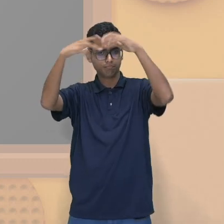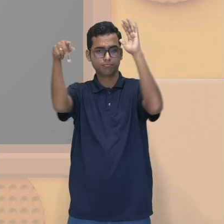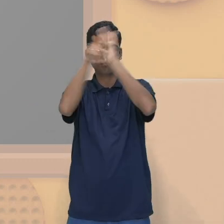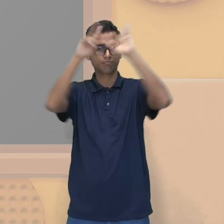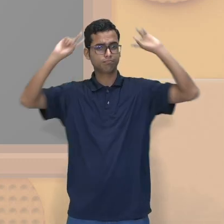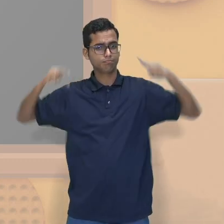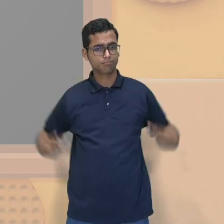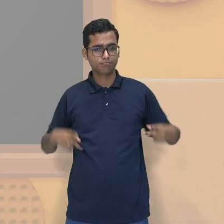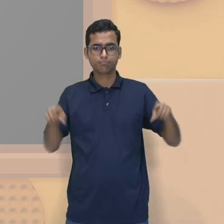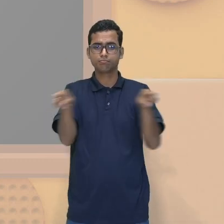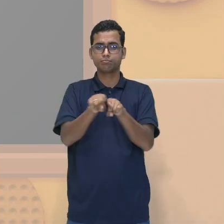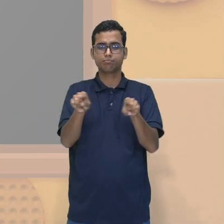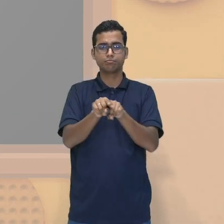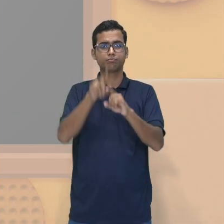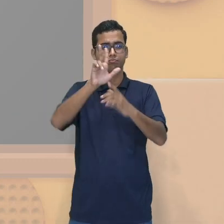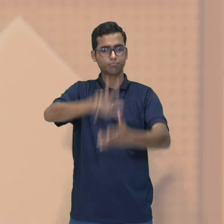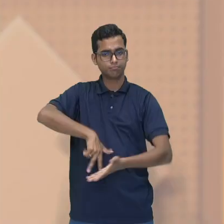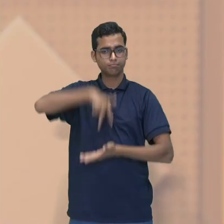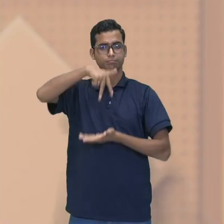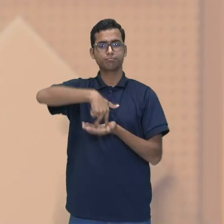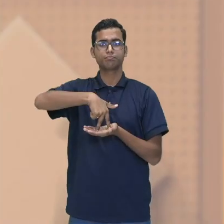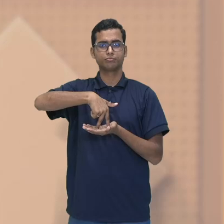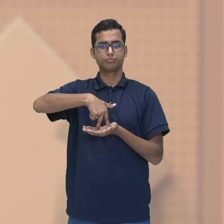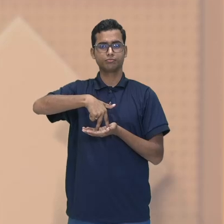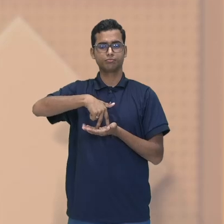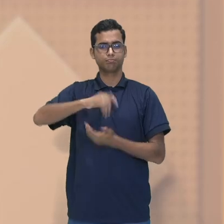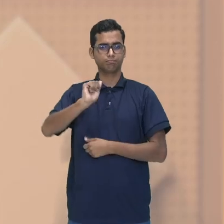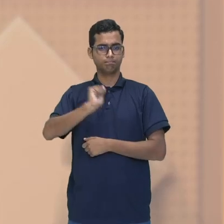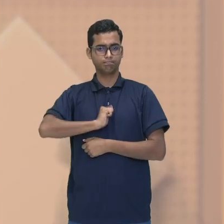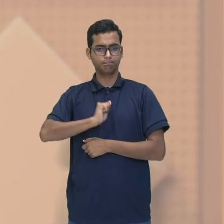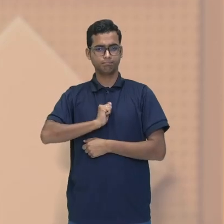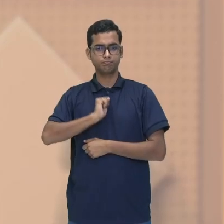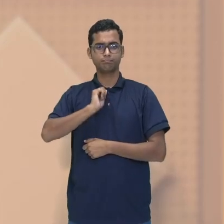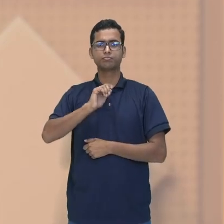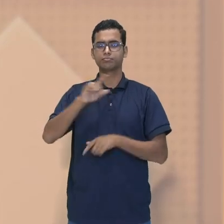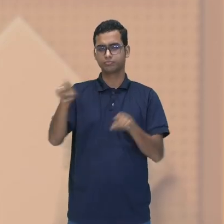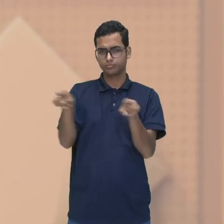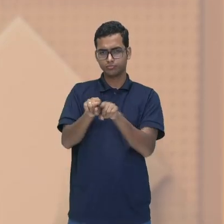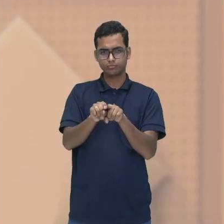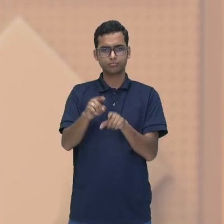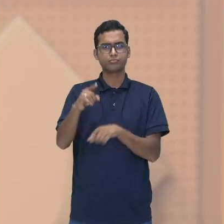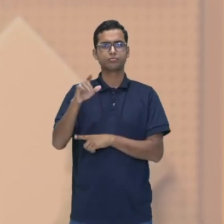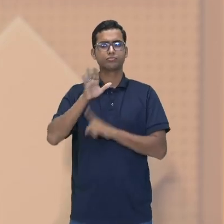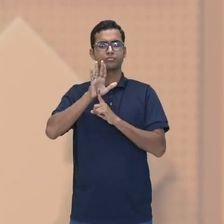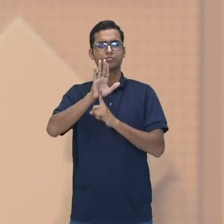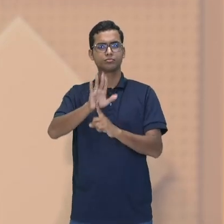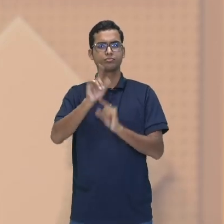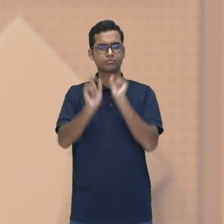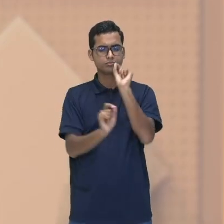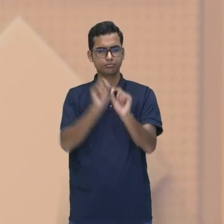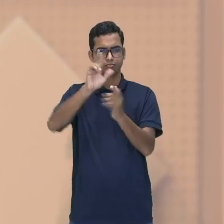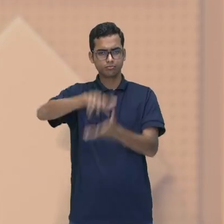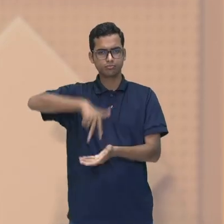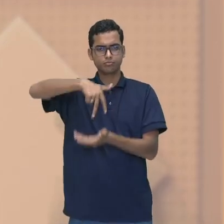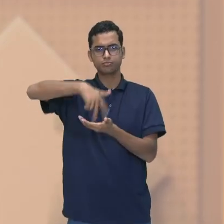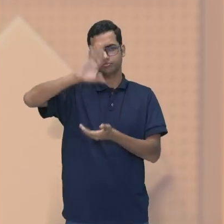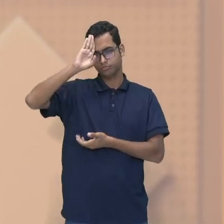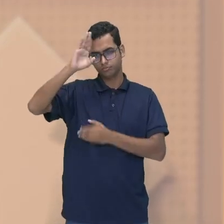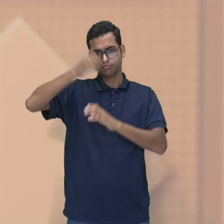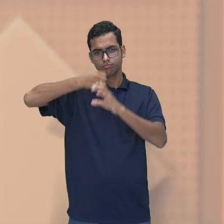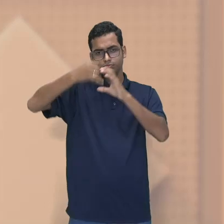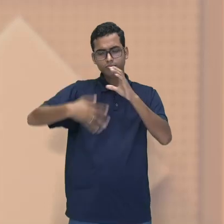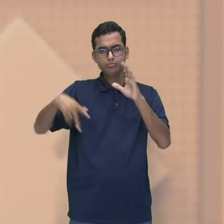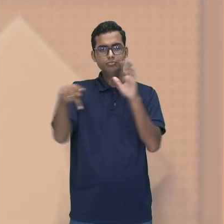do antropocentrismo. Então, racionalidade, humanismo e antropocentrismo são características